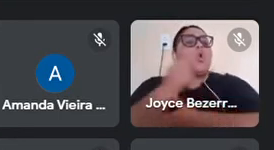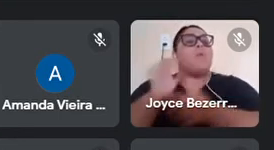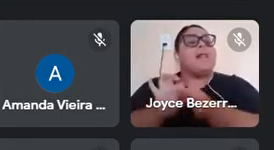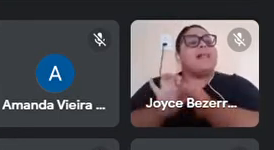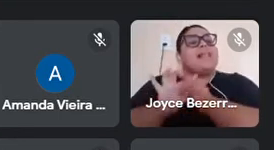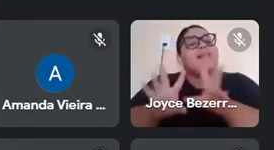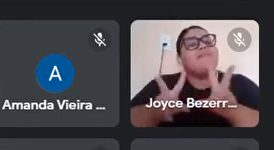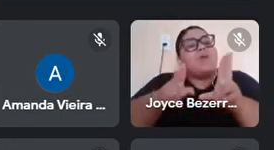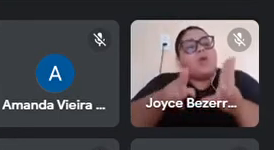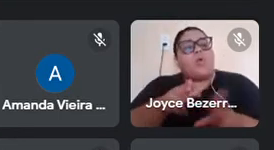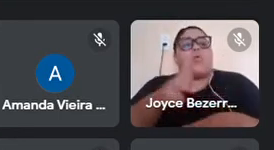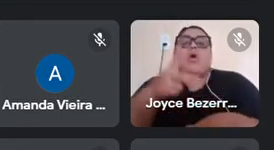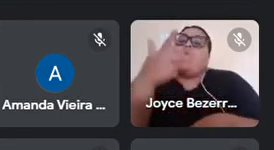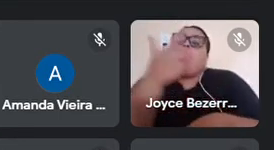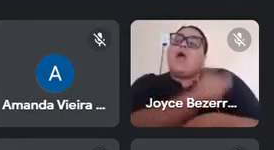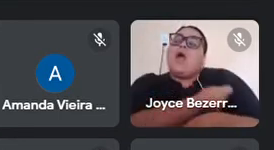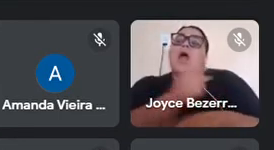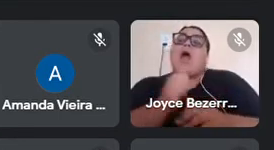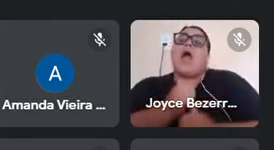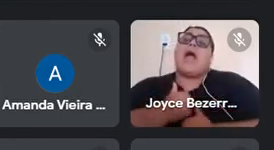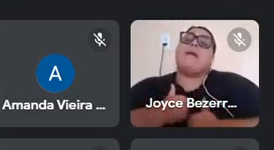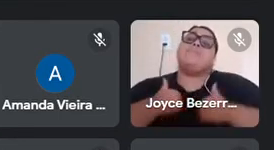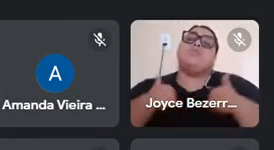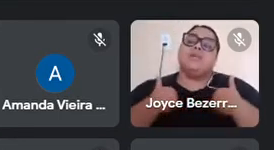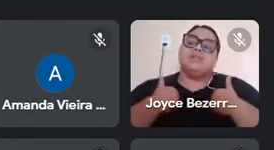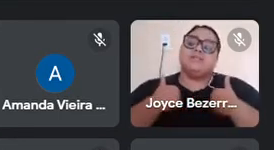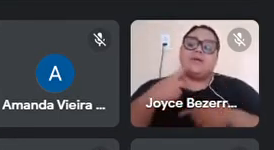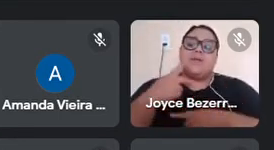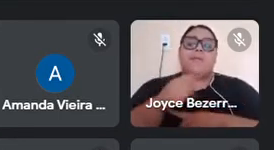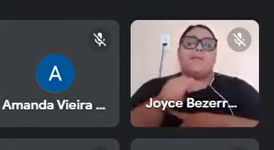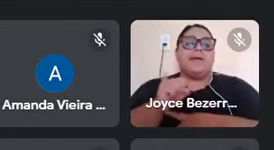da imunização passiva. Então, o custo da produção da